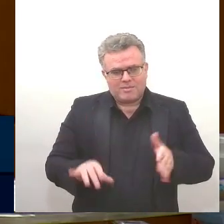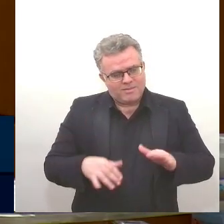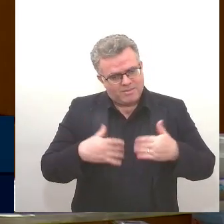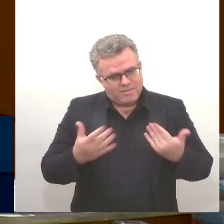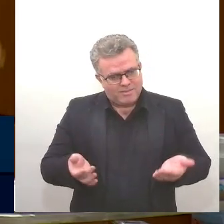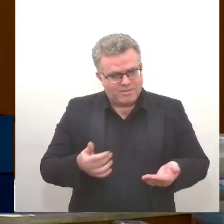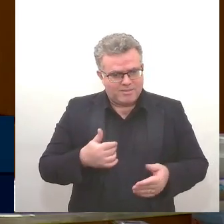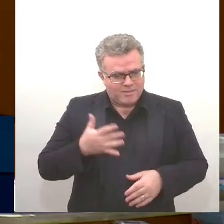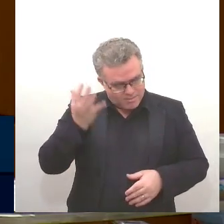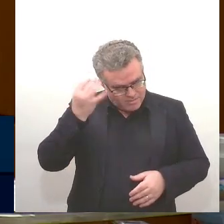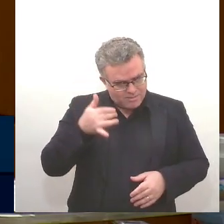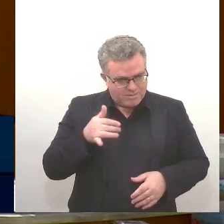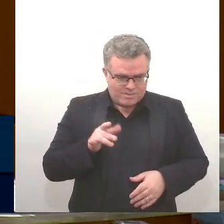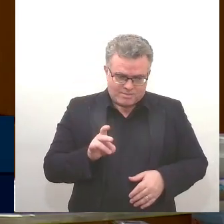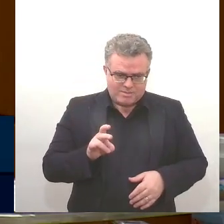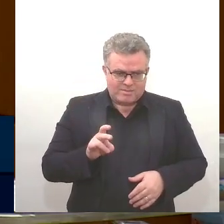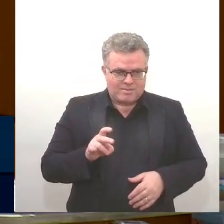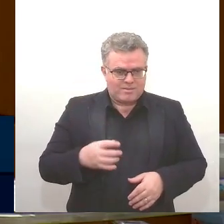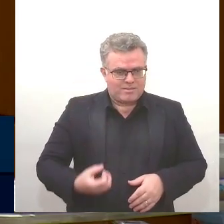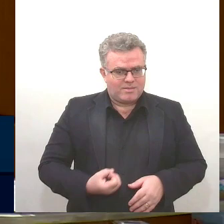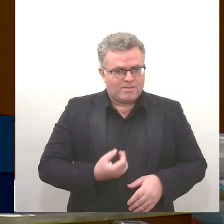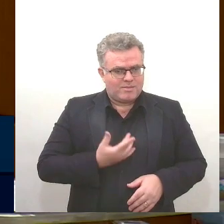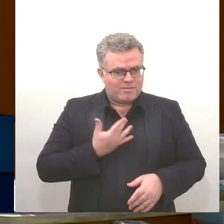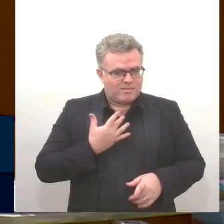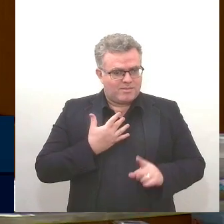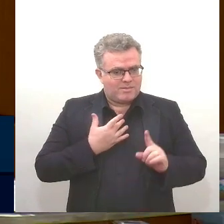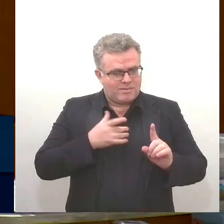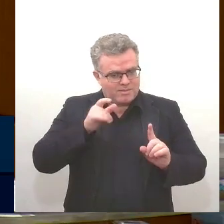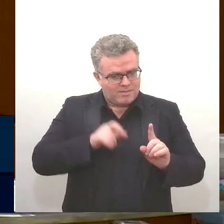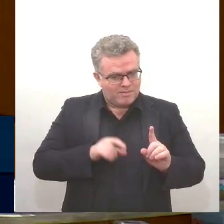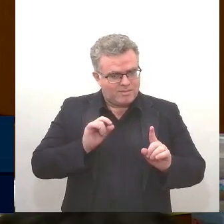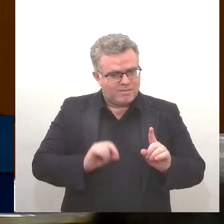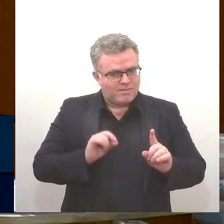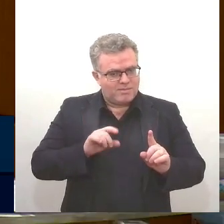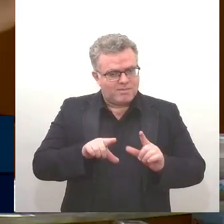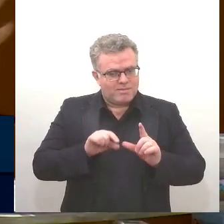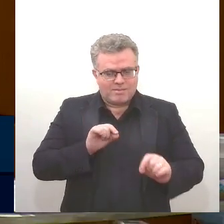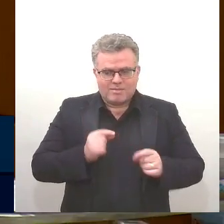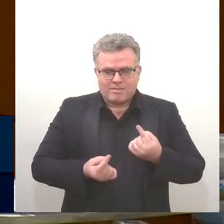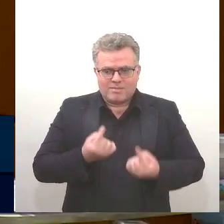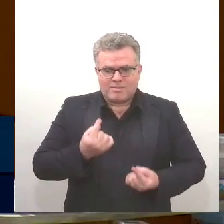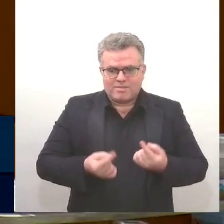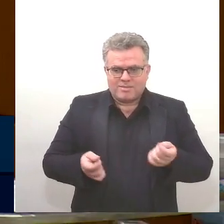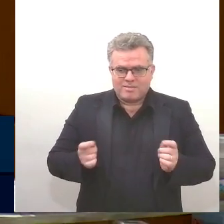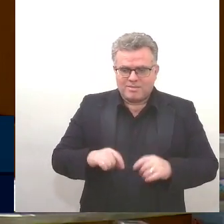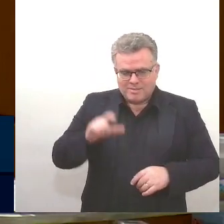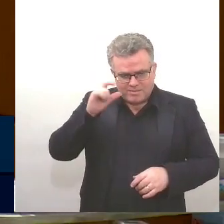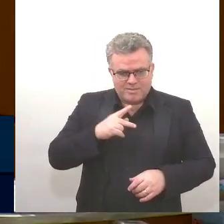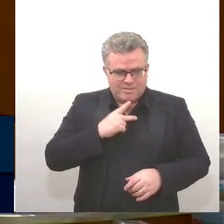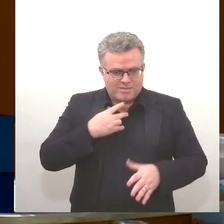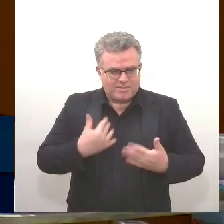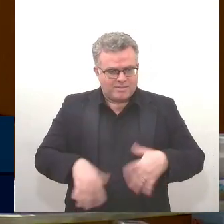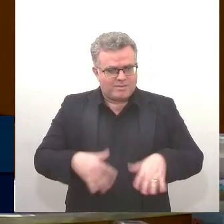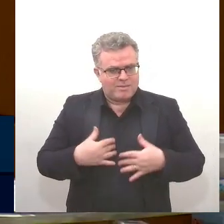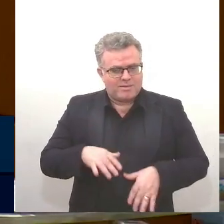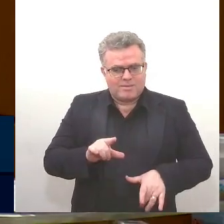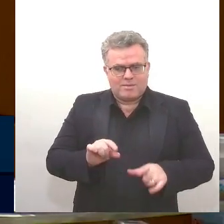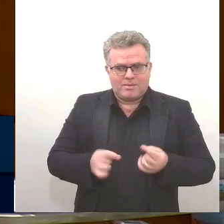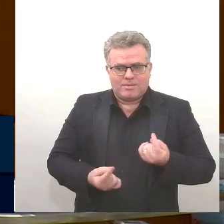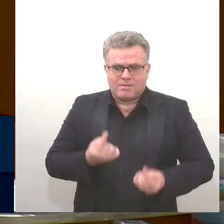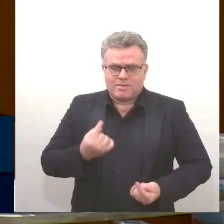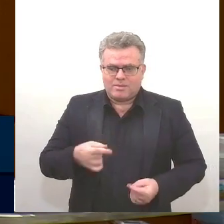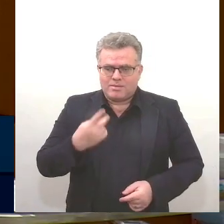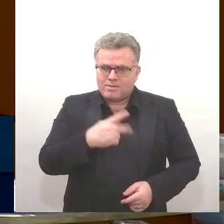lá apaixonada E se fosse opção Pimentel né com po não opção vocês é isso porque